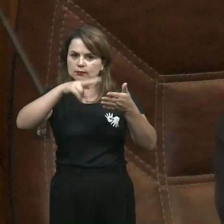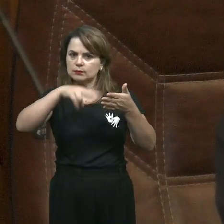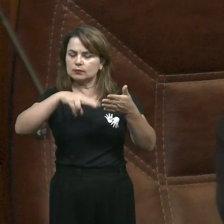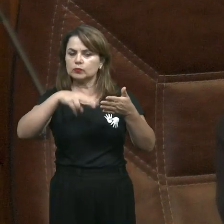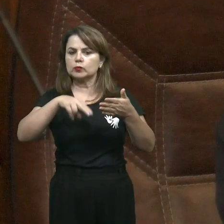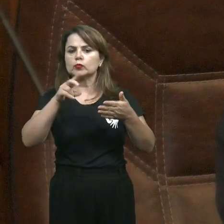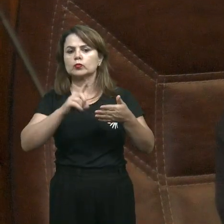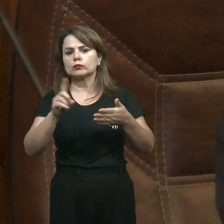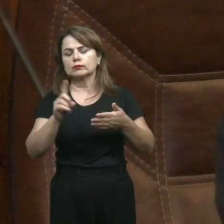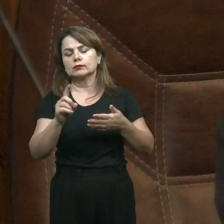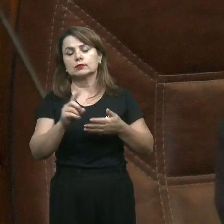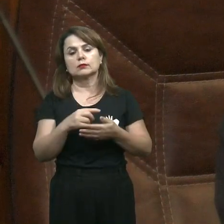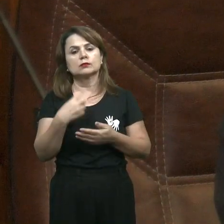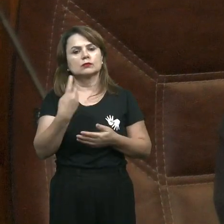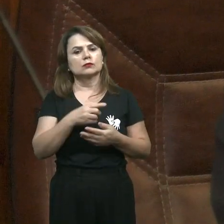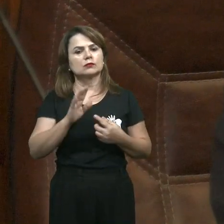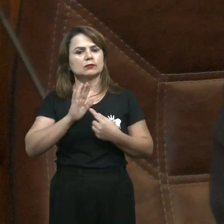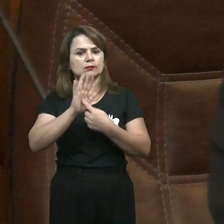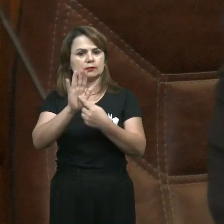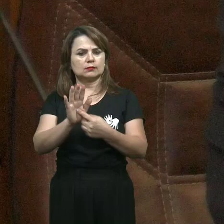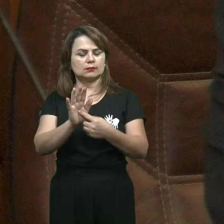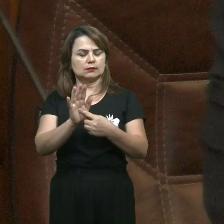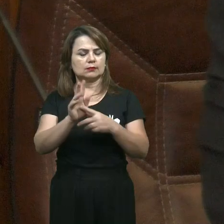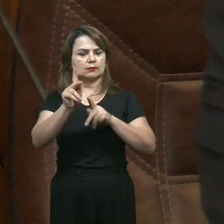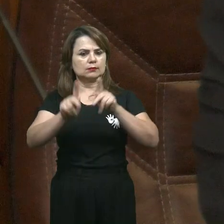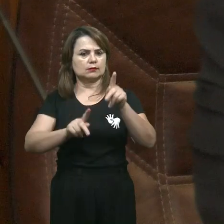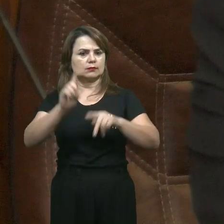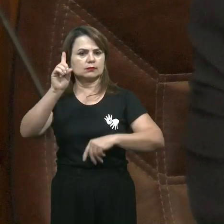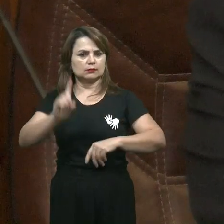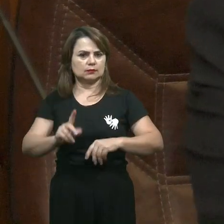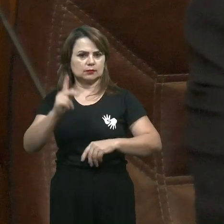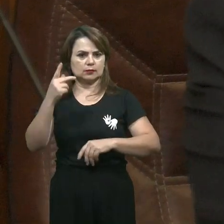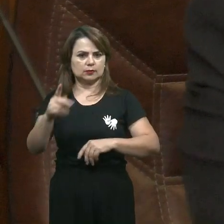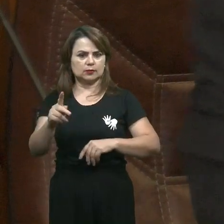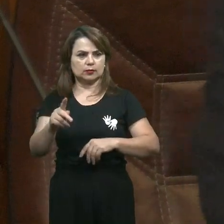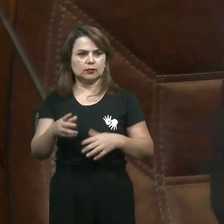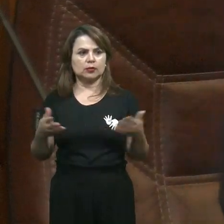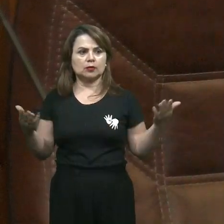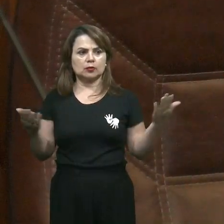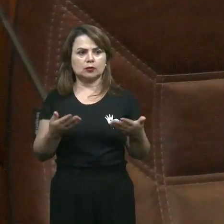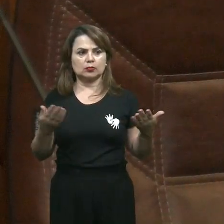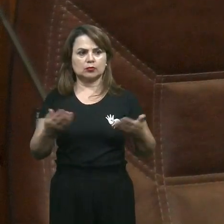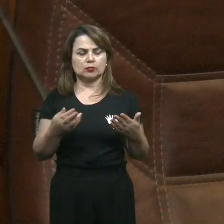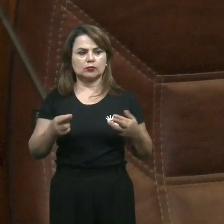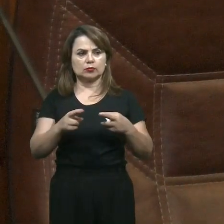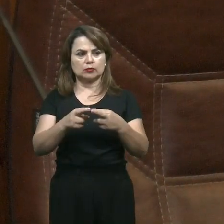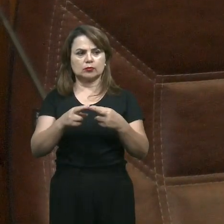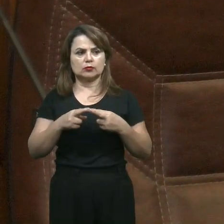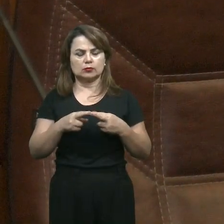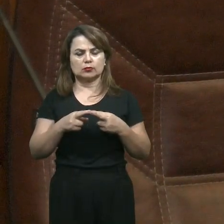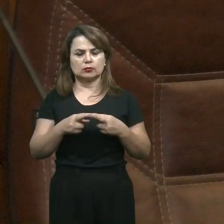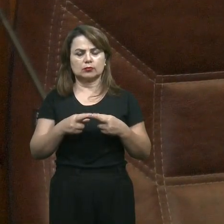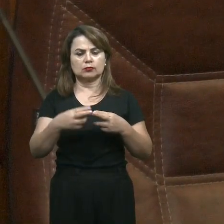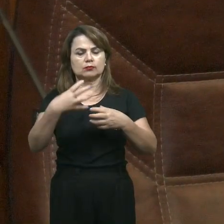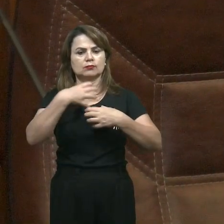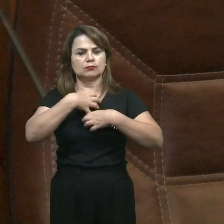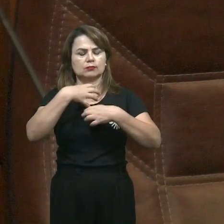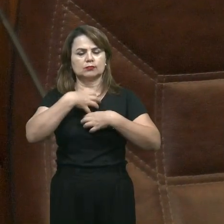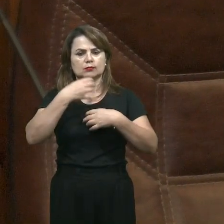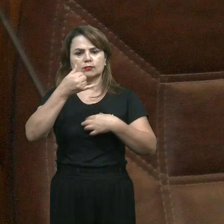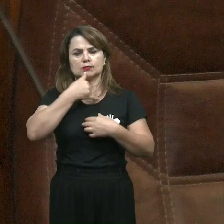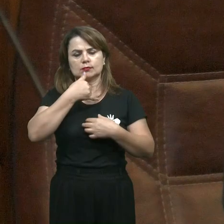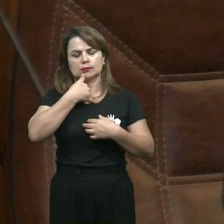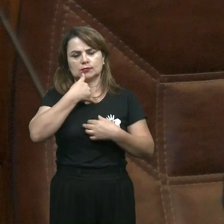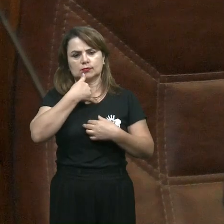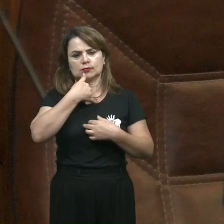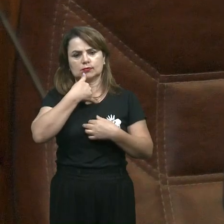para 15 de regimento interno, serão encaminhadas a quem é de direito. Passemos aos requerimentos que dependem de discussão e votação, que são os votos de pesar. No sistema do artigo 103 de